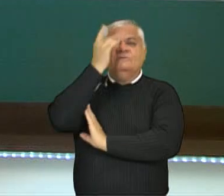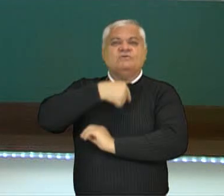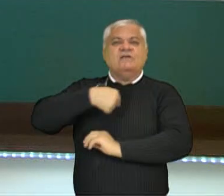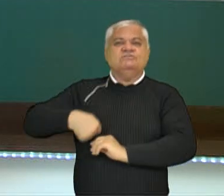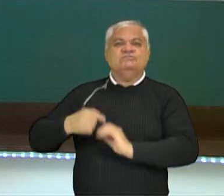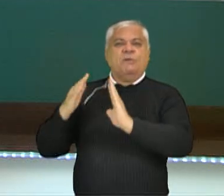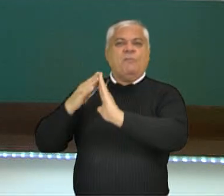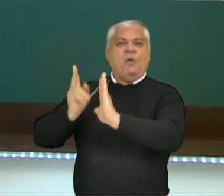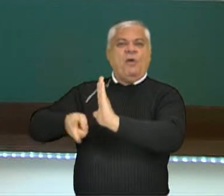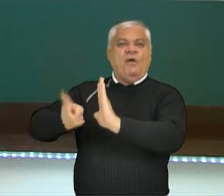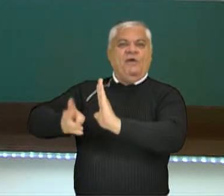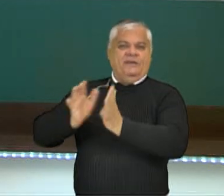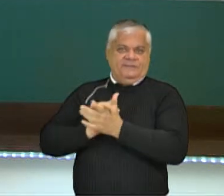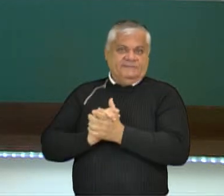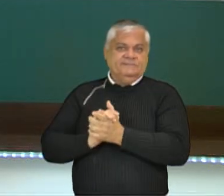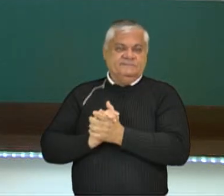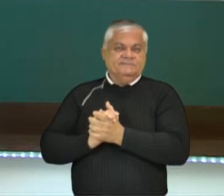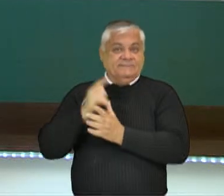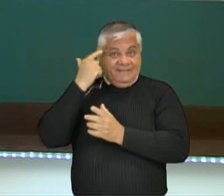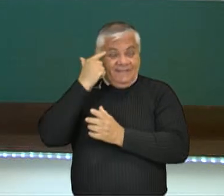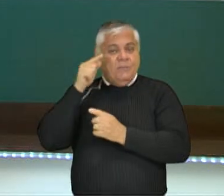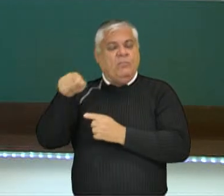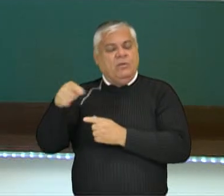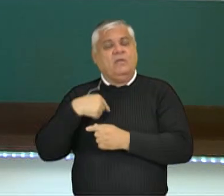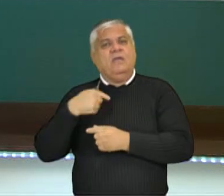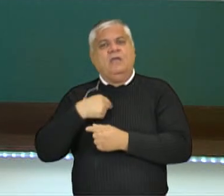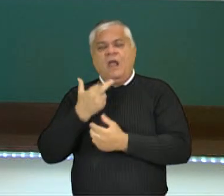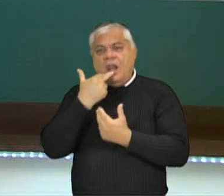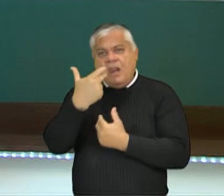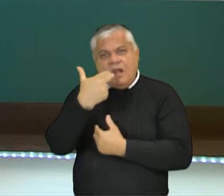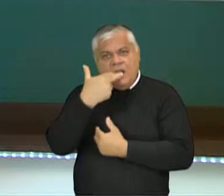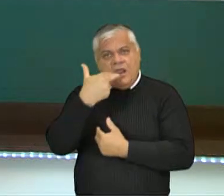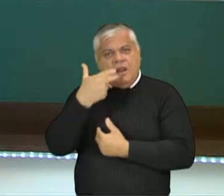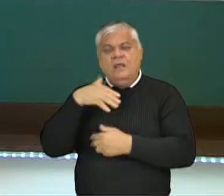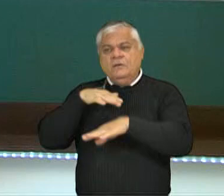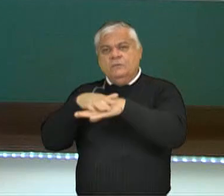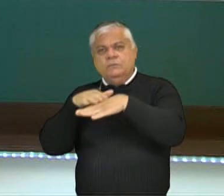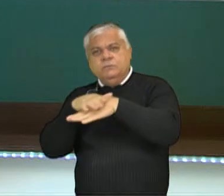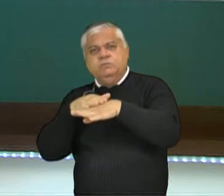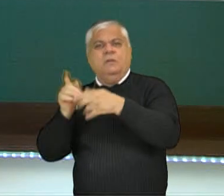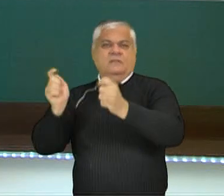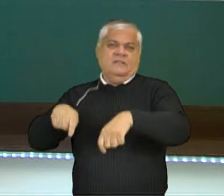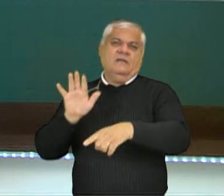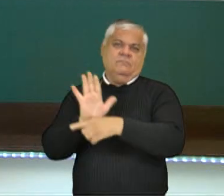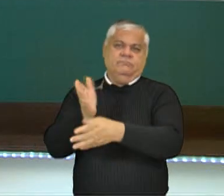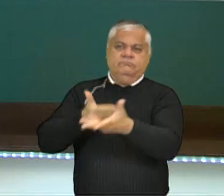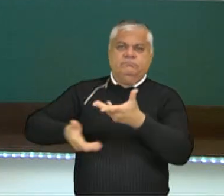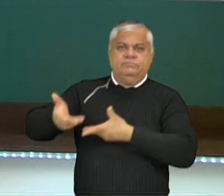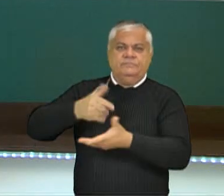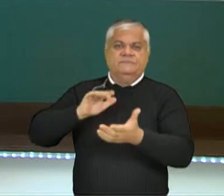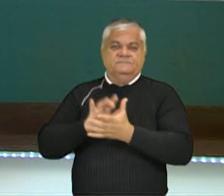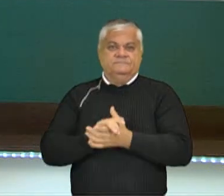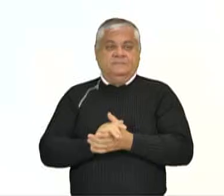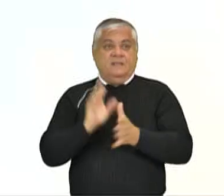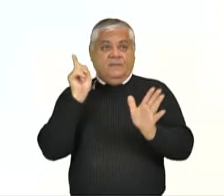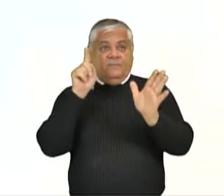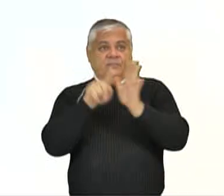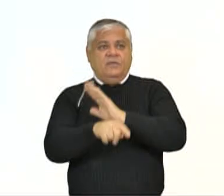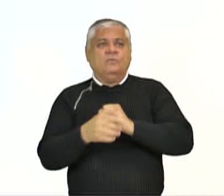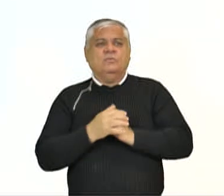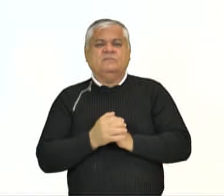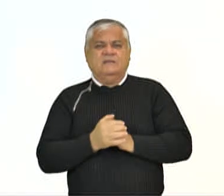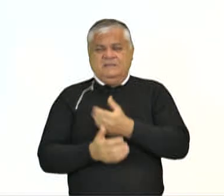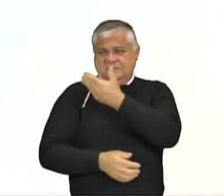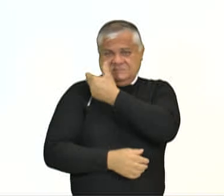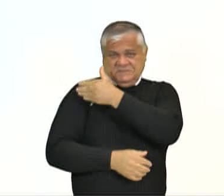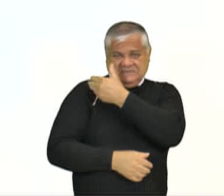ali, né? Ter um conforto melhor por ter pessoas da mesma etnia convivendo próximo ali. E a pergunta aqui, ó, e a